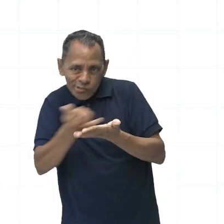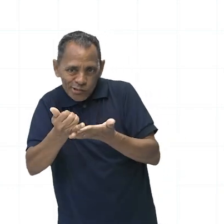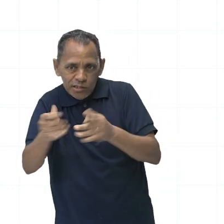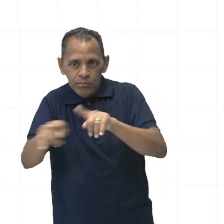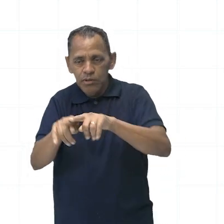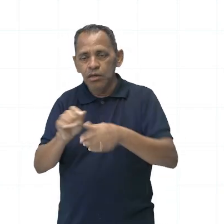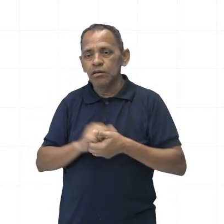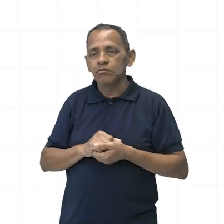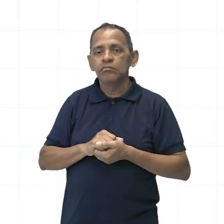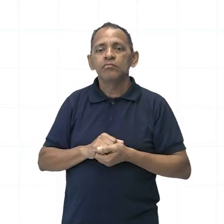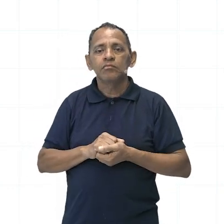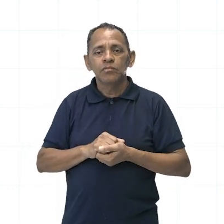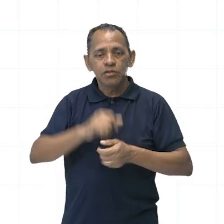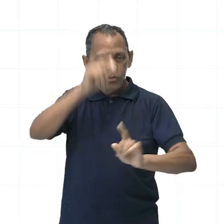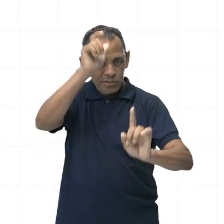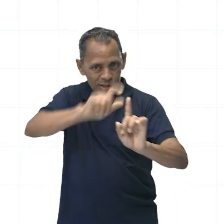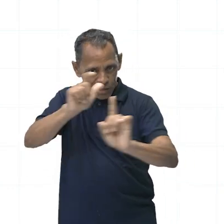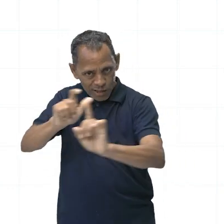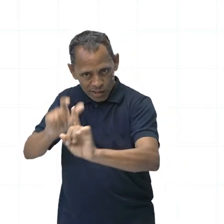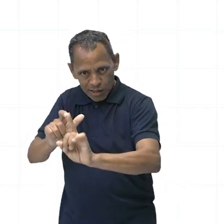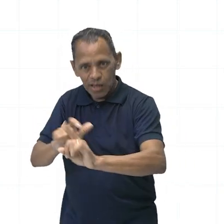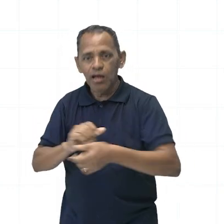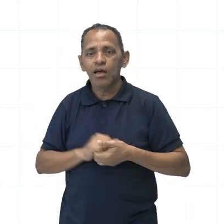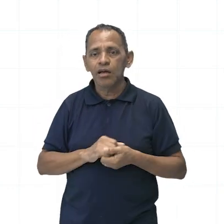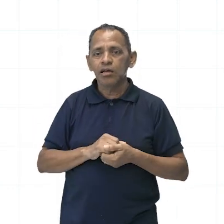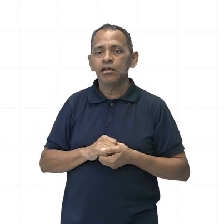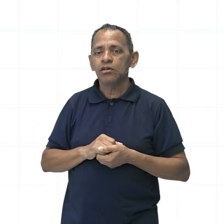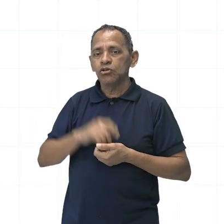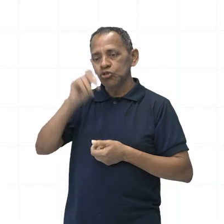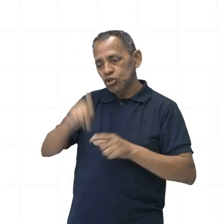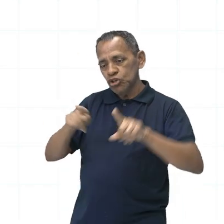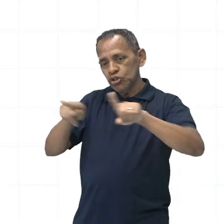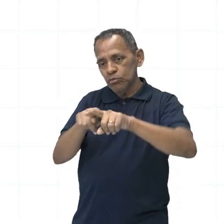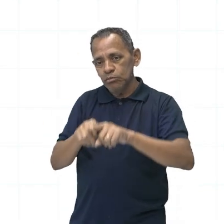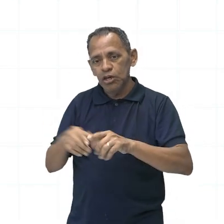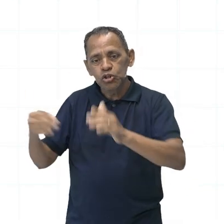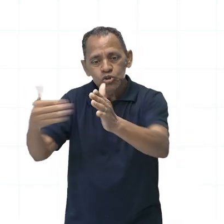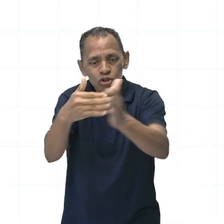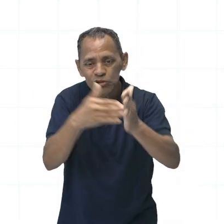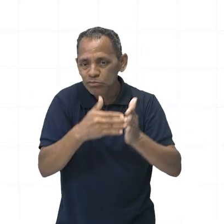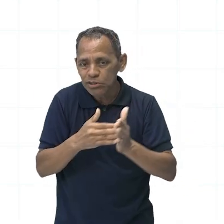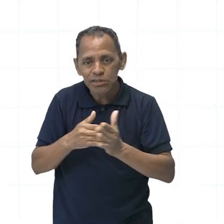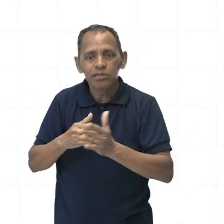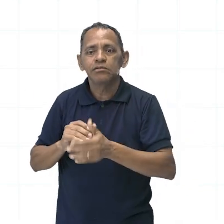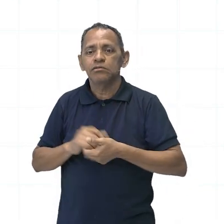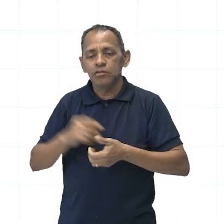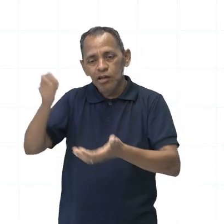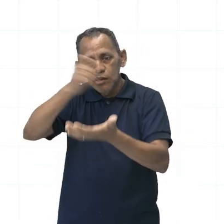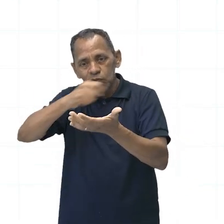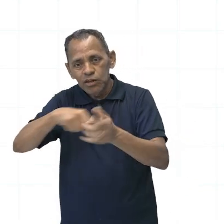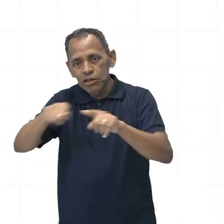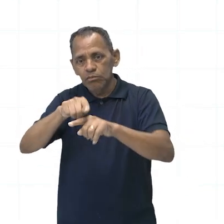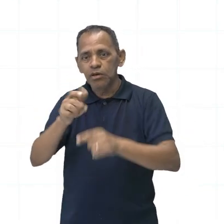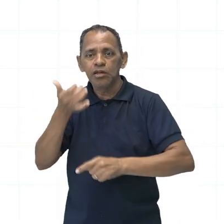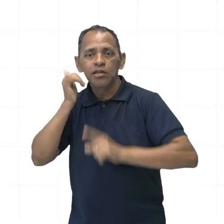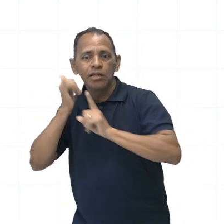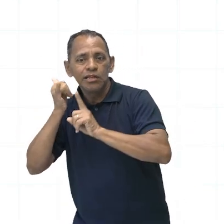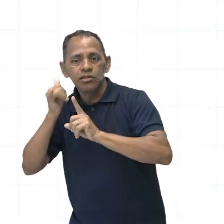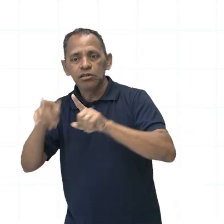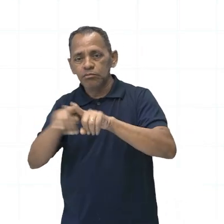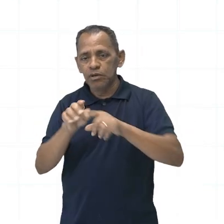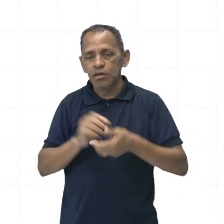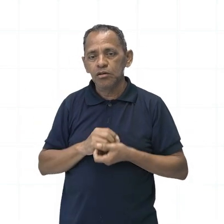Os dramaturgos e diretores contemporâneos não se limitam às estruturas tradicionais de